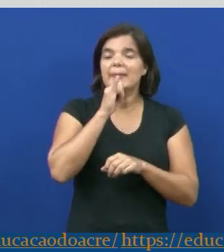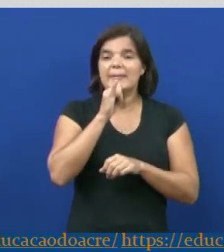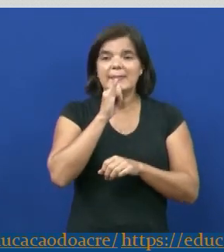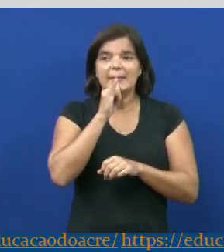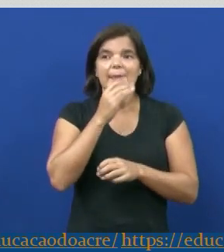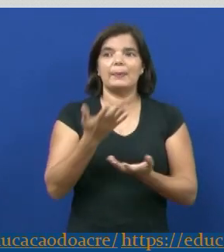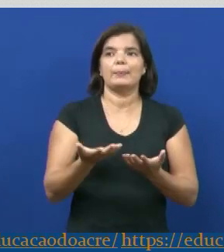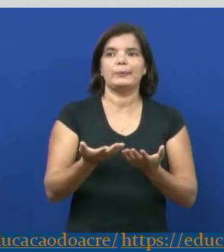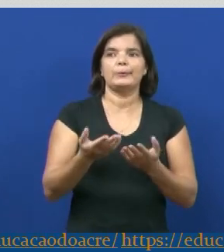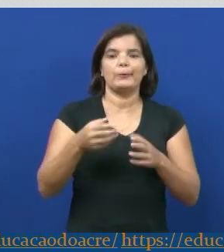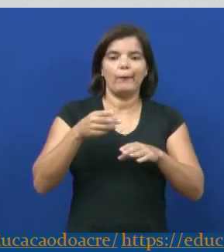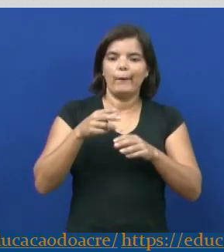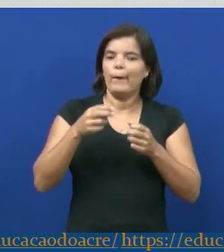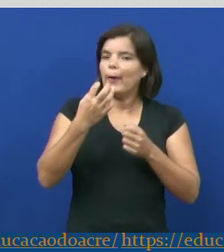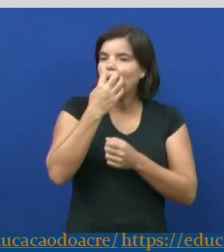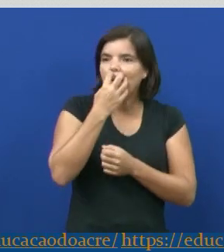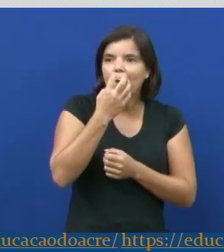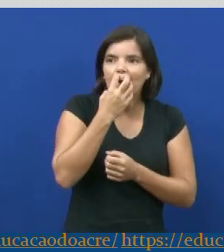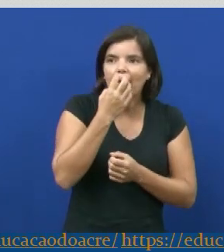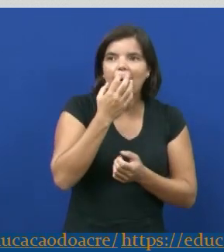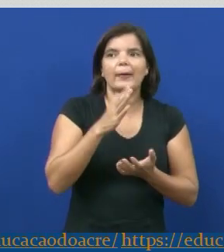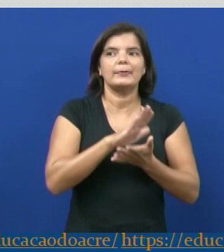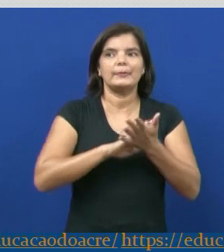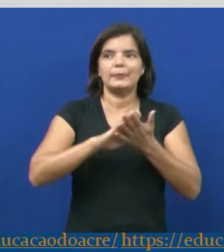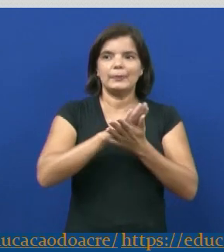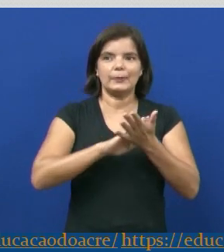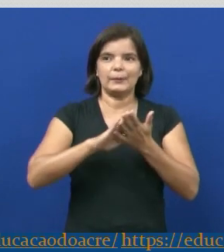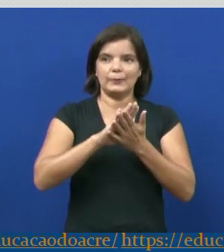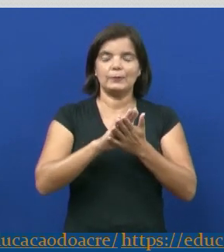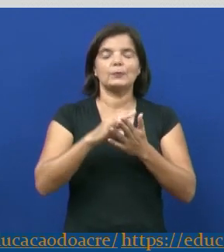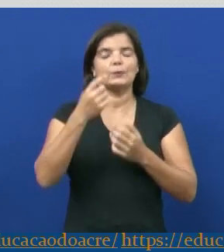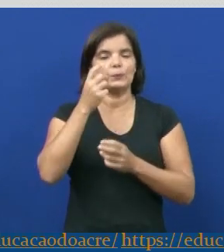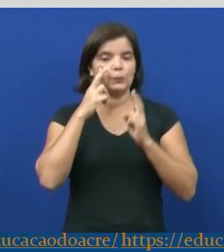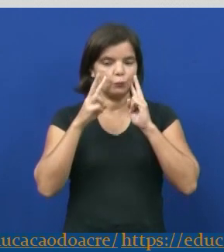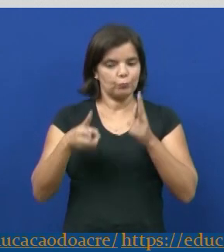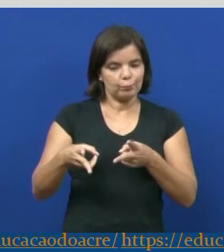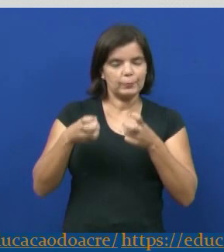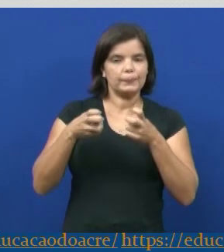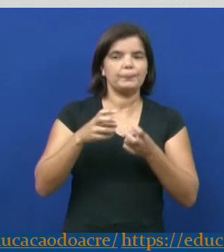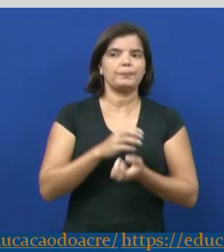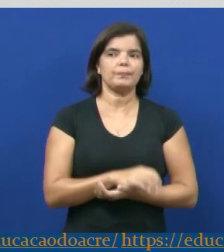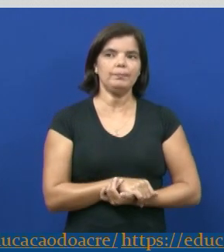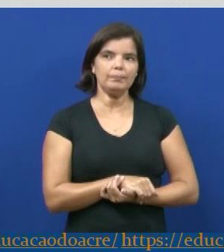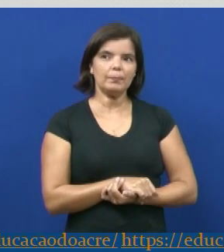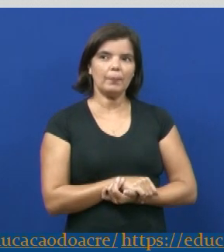exemplo, precipícios, cães, nada deixando ao arbítrio dos sentidos.